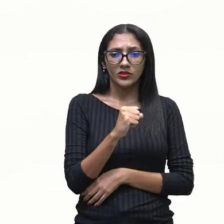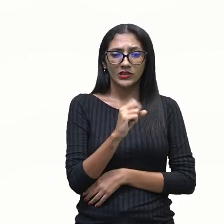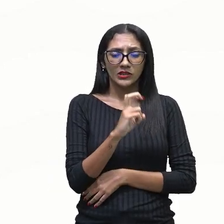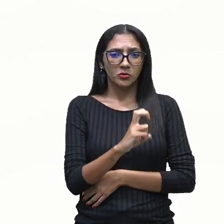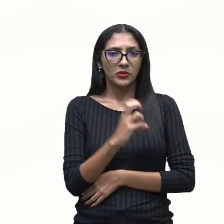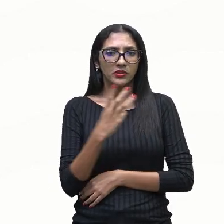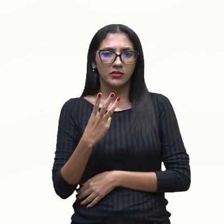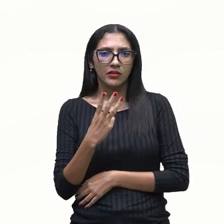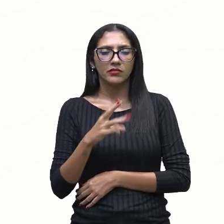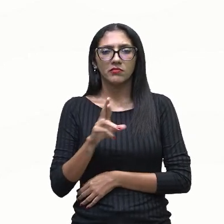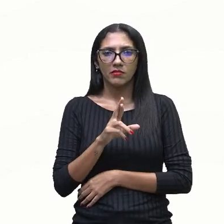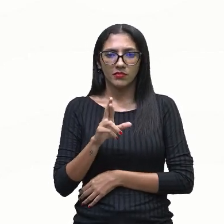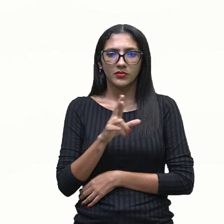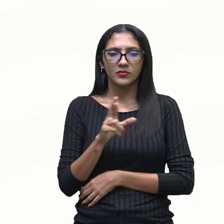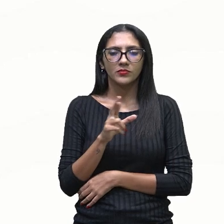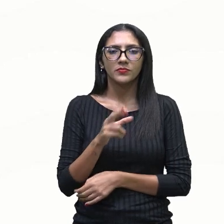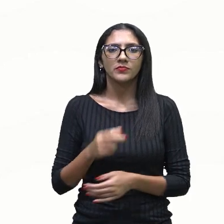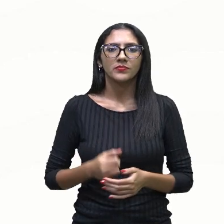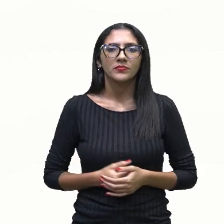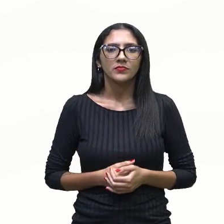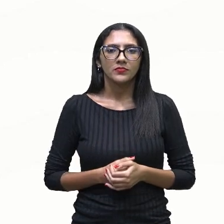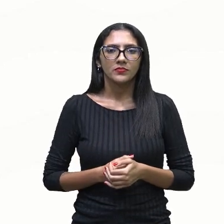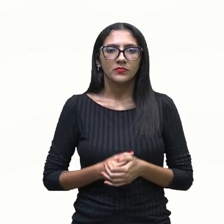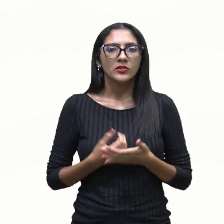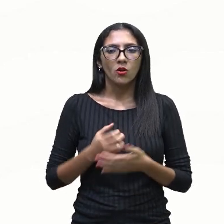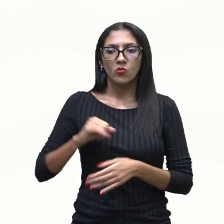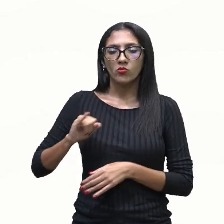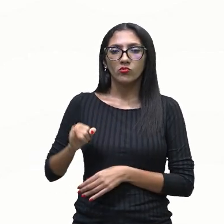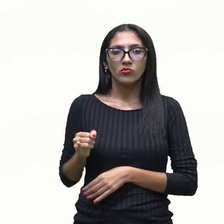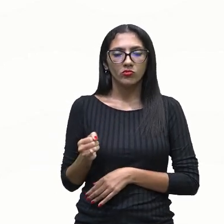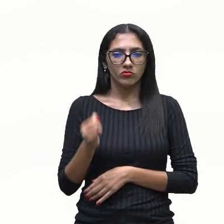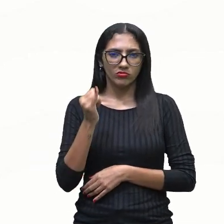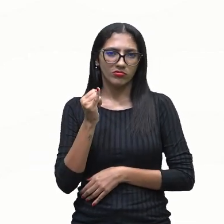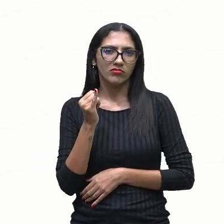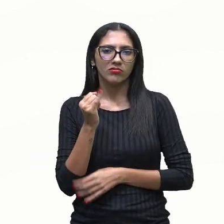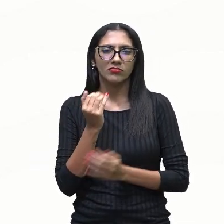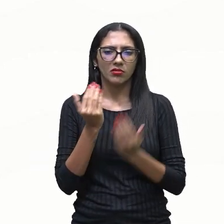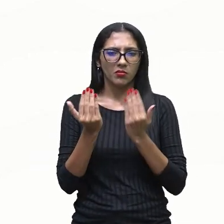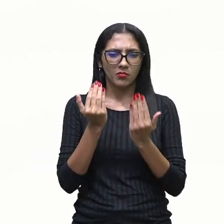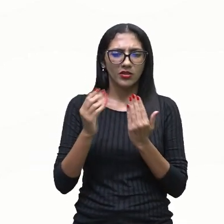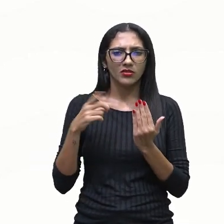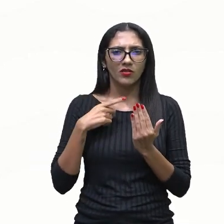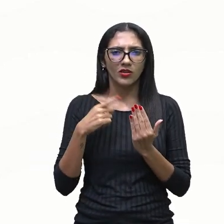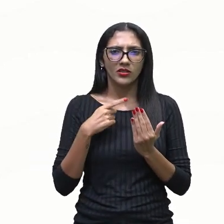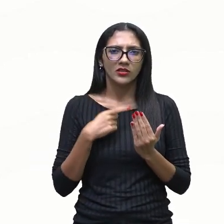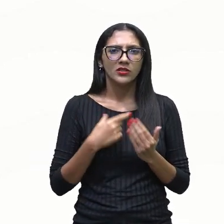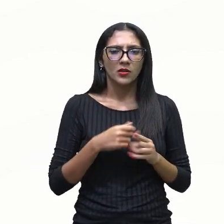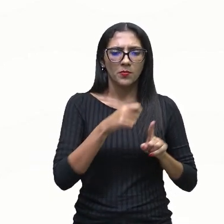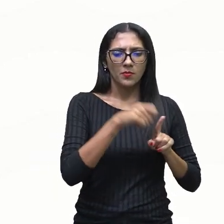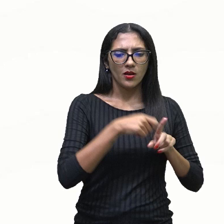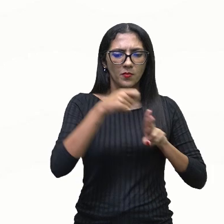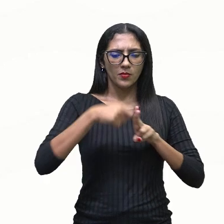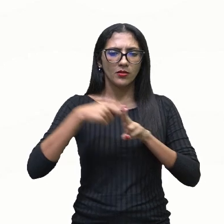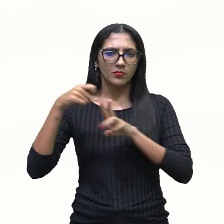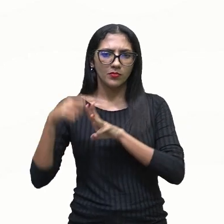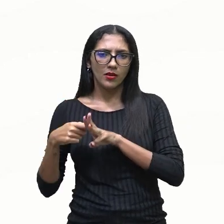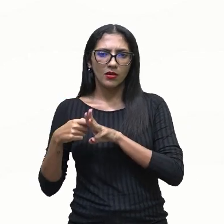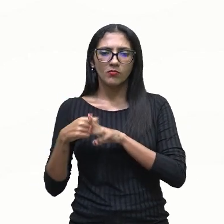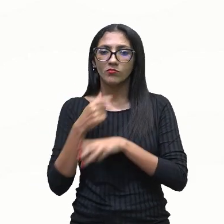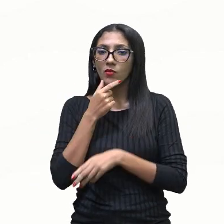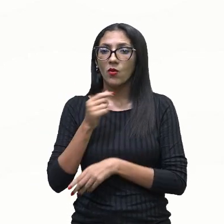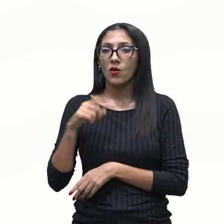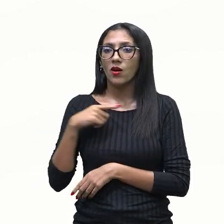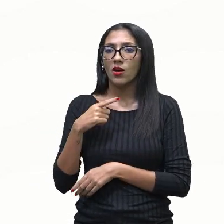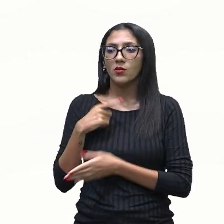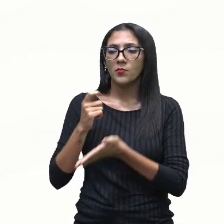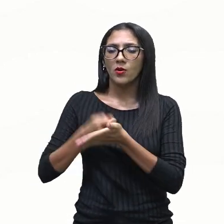R$853. Então, quer dizer que de juros, em relação a esses 3 meses, o Fábio pagou um